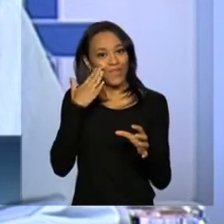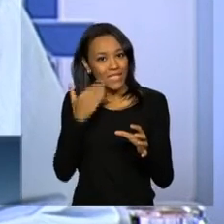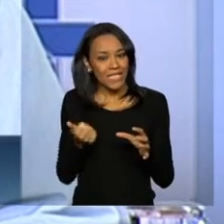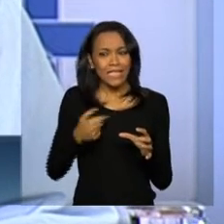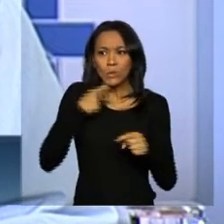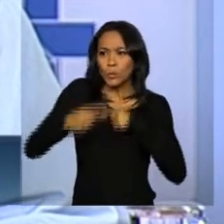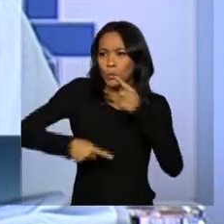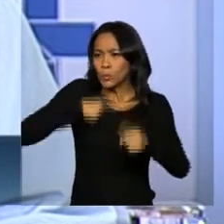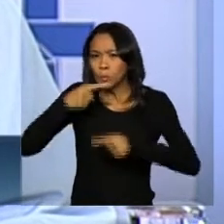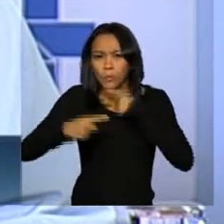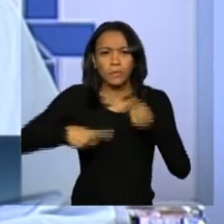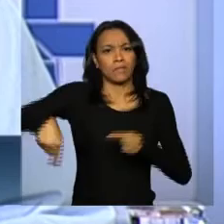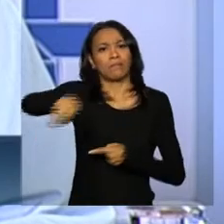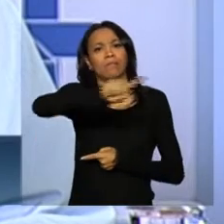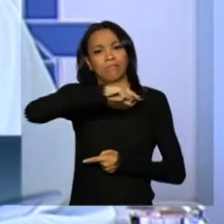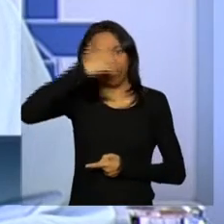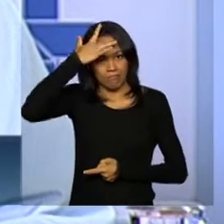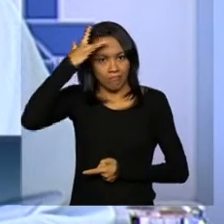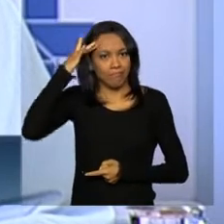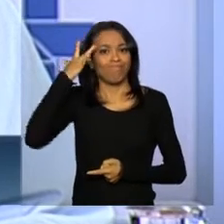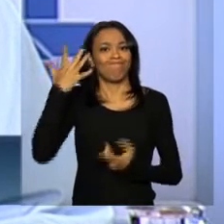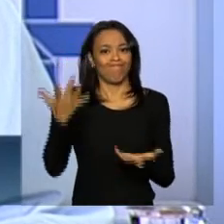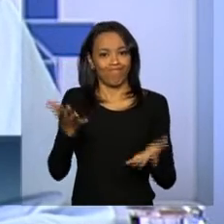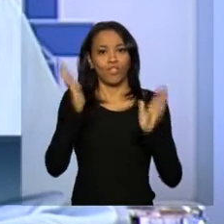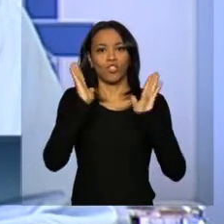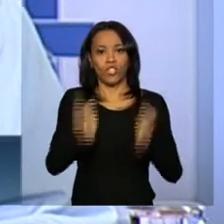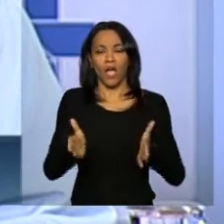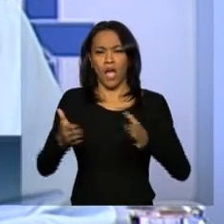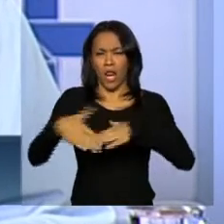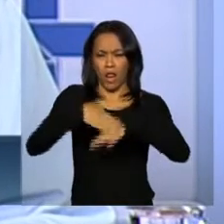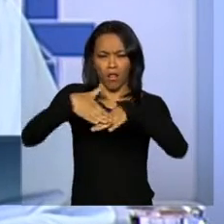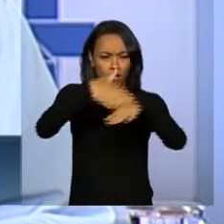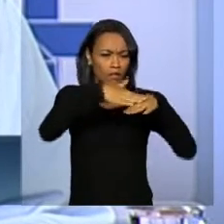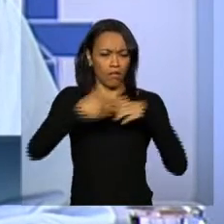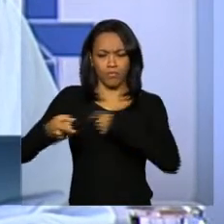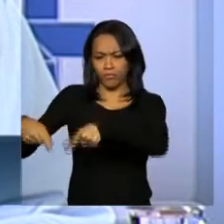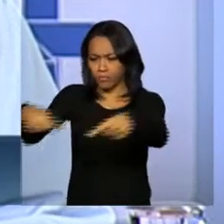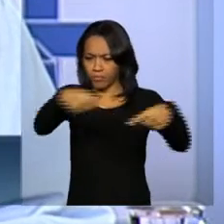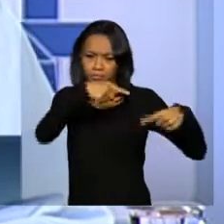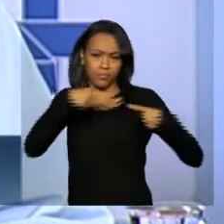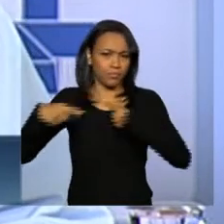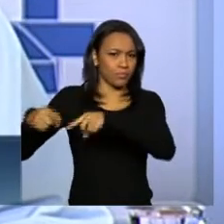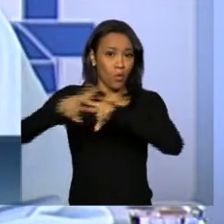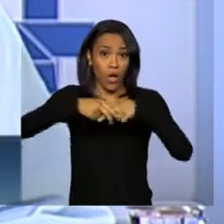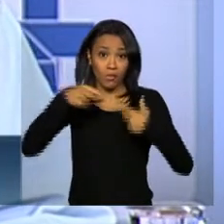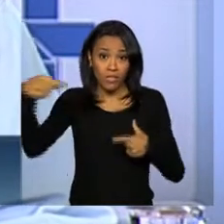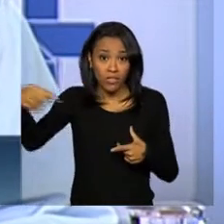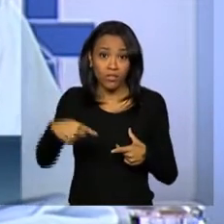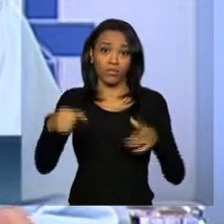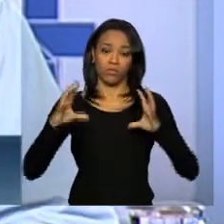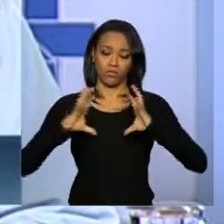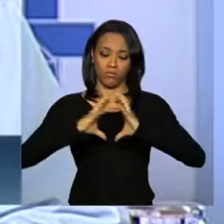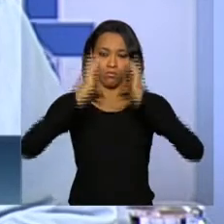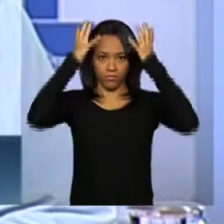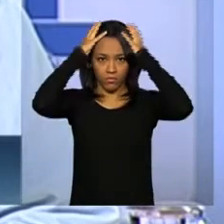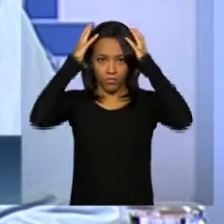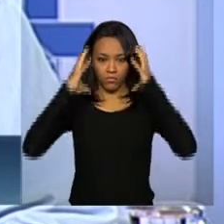muitas dúvidas. Nós tivemos uma discussão muito ampla sobre isso para que não dessemos esse